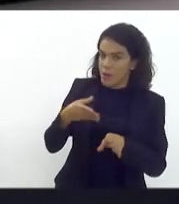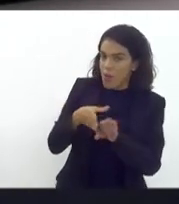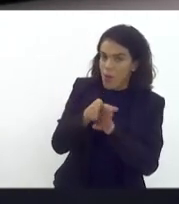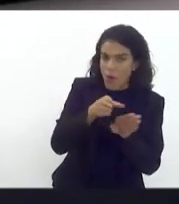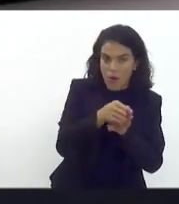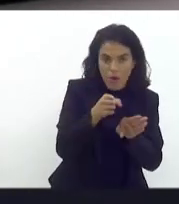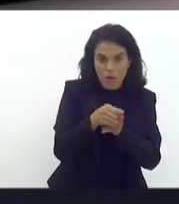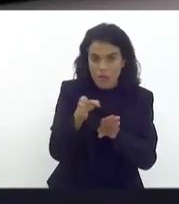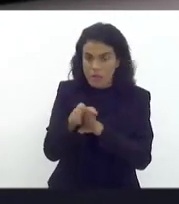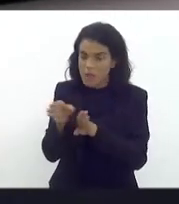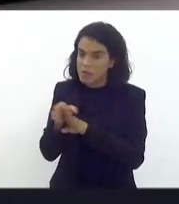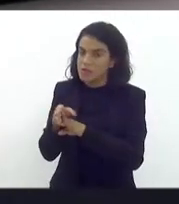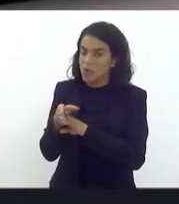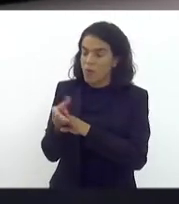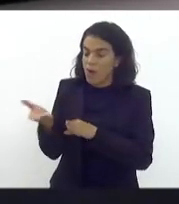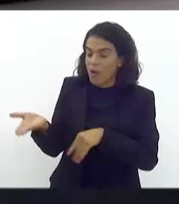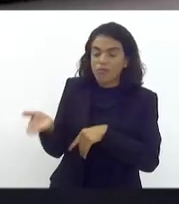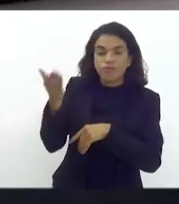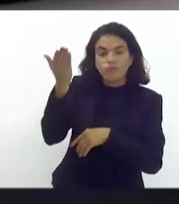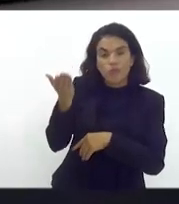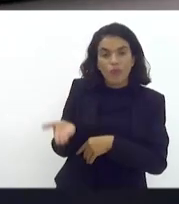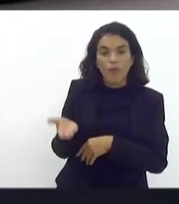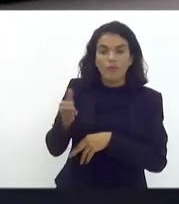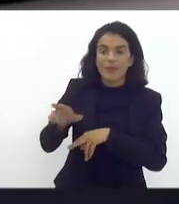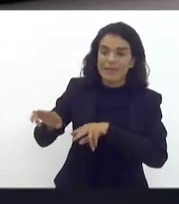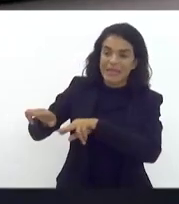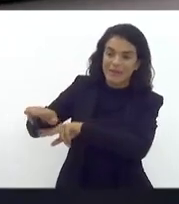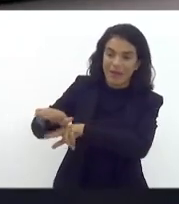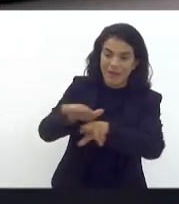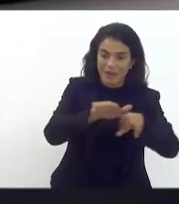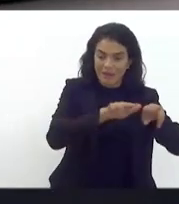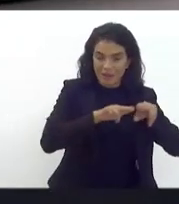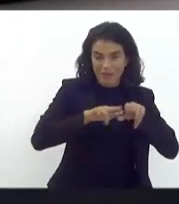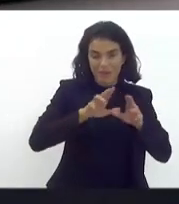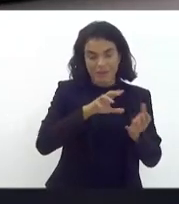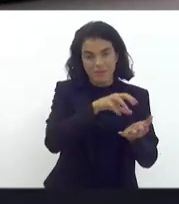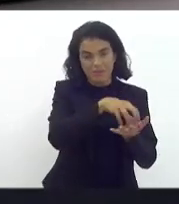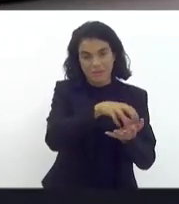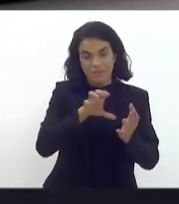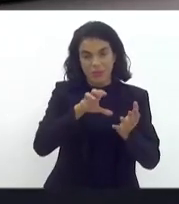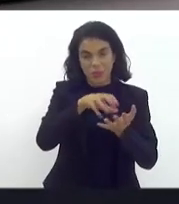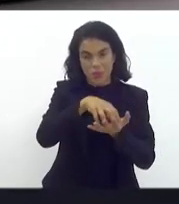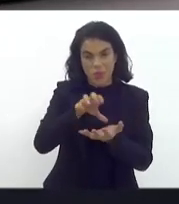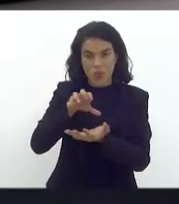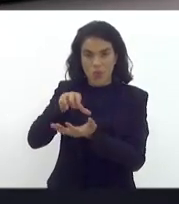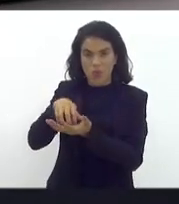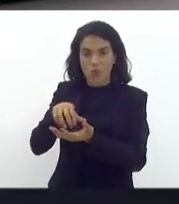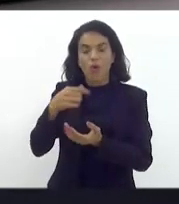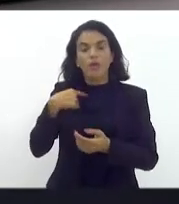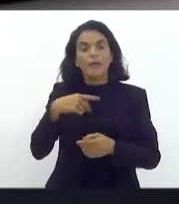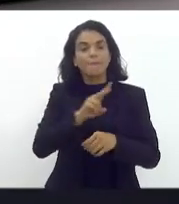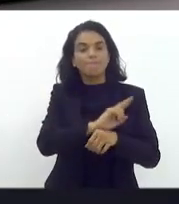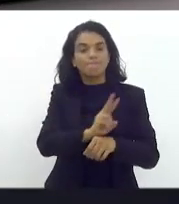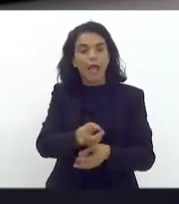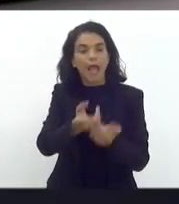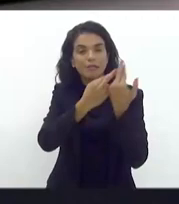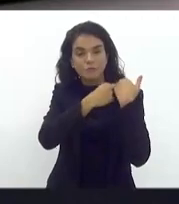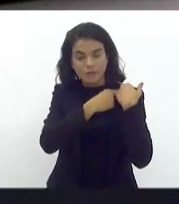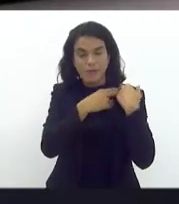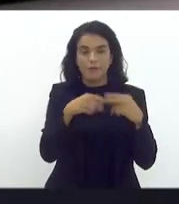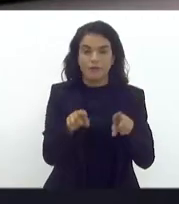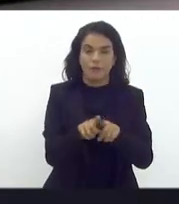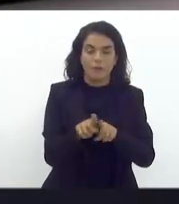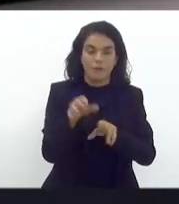sugestão entre os diferentes setores que olham para segurança pública né